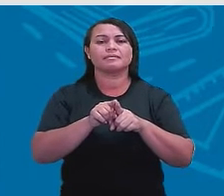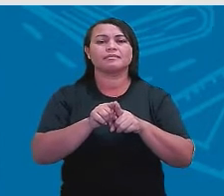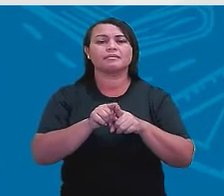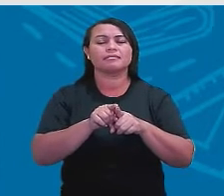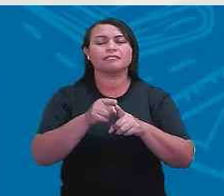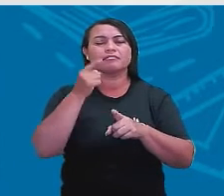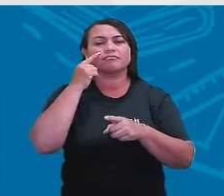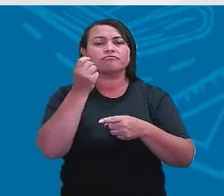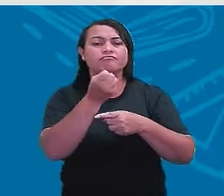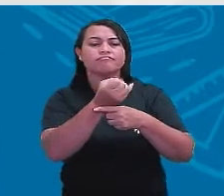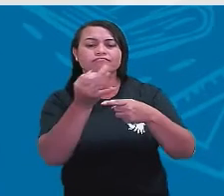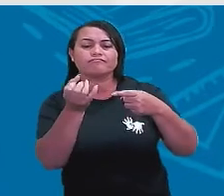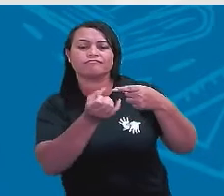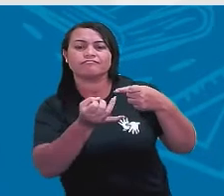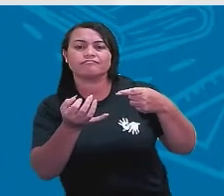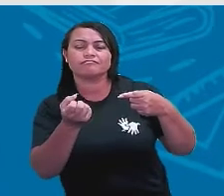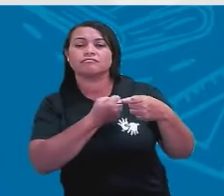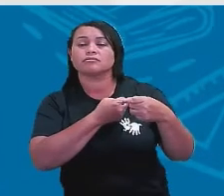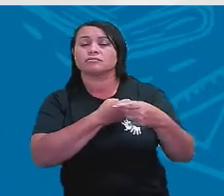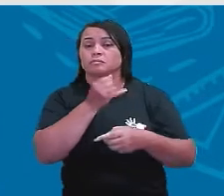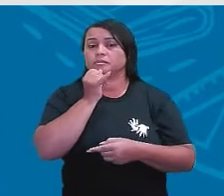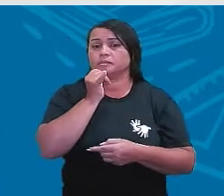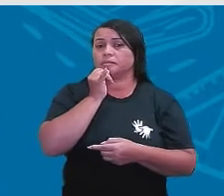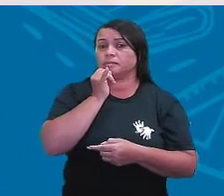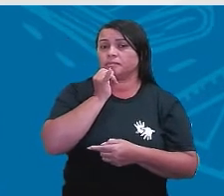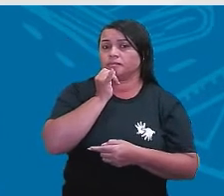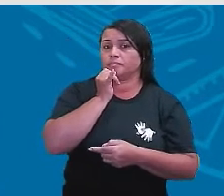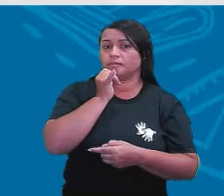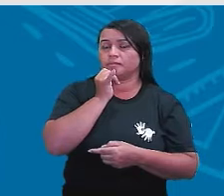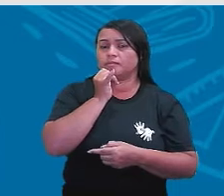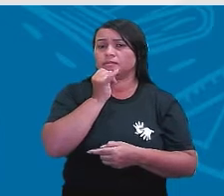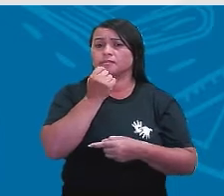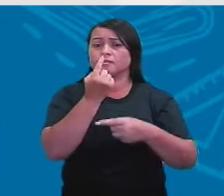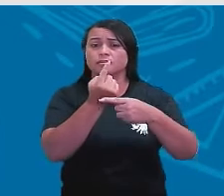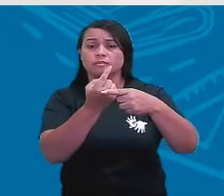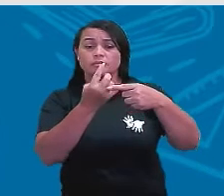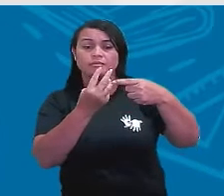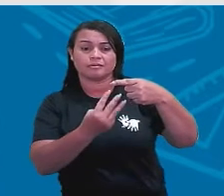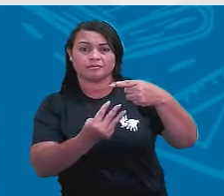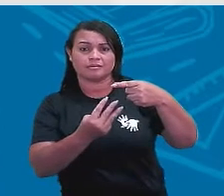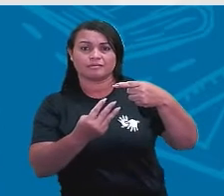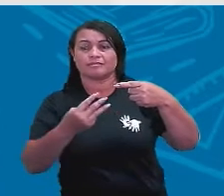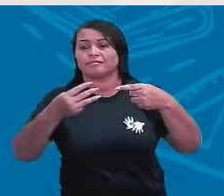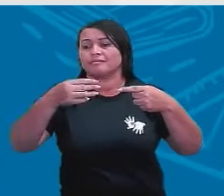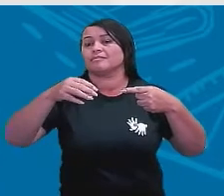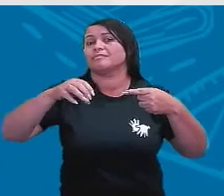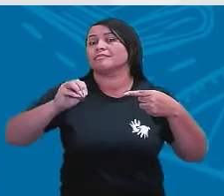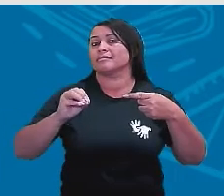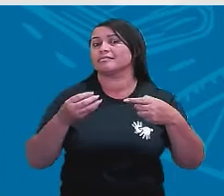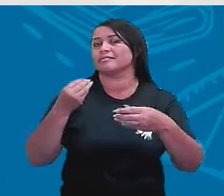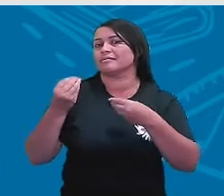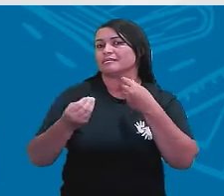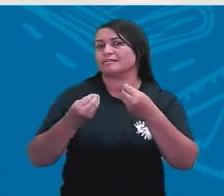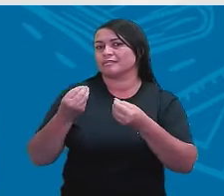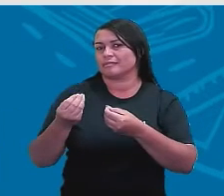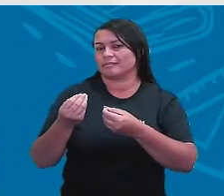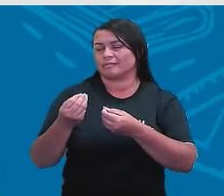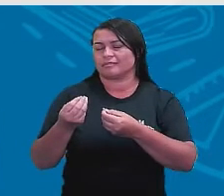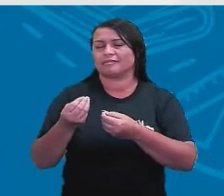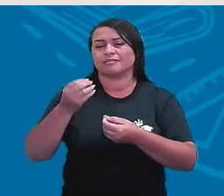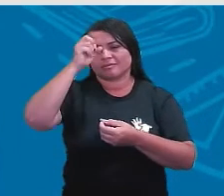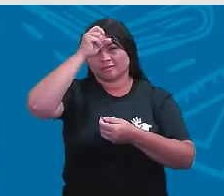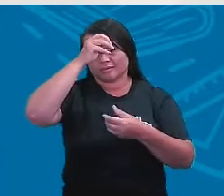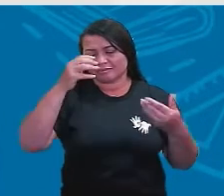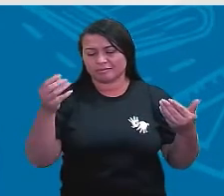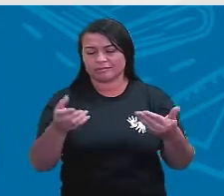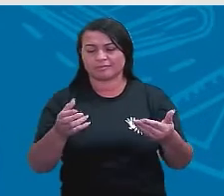a fração de um número, tá? Por exemplo, quanto é 1/3 de 30? É isso que a gente vai aprender hoje,